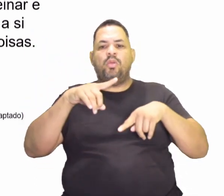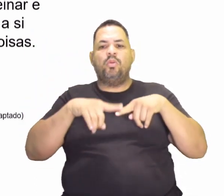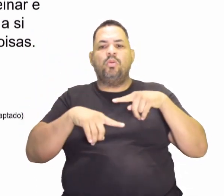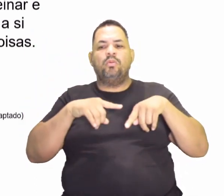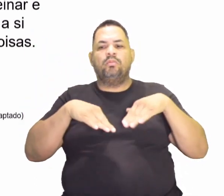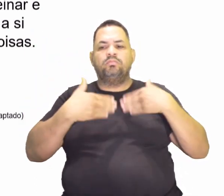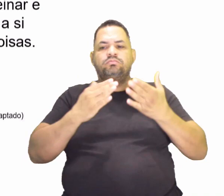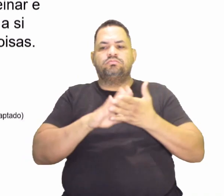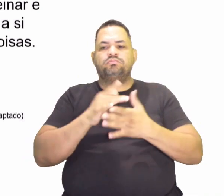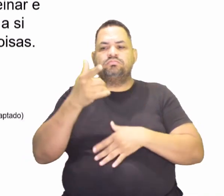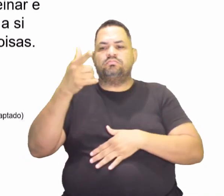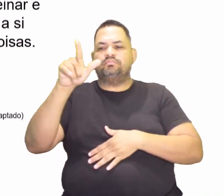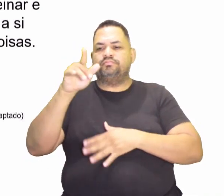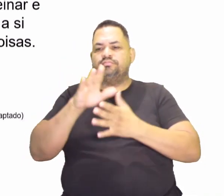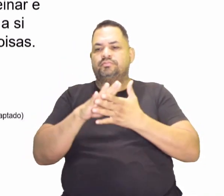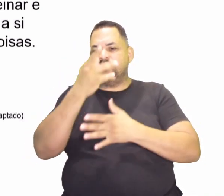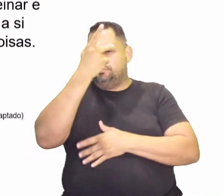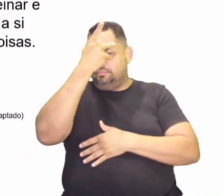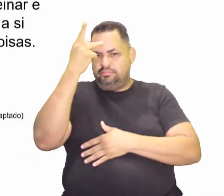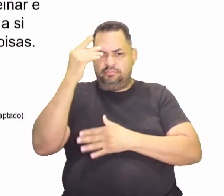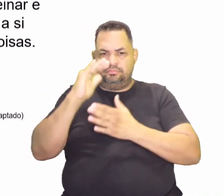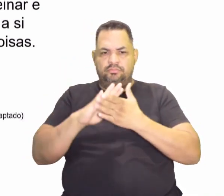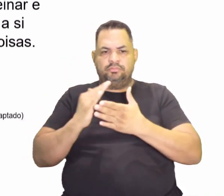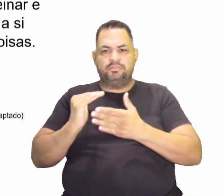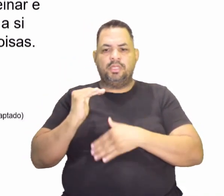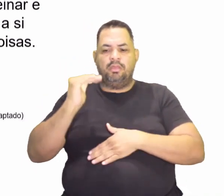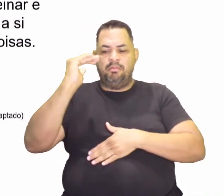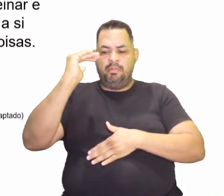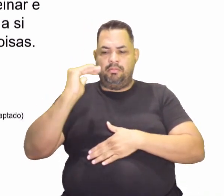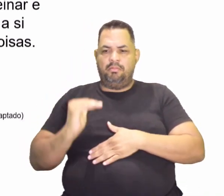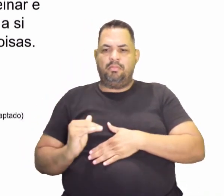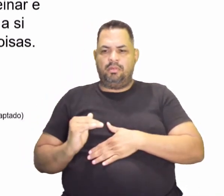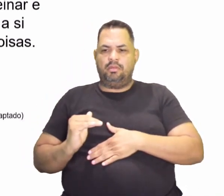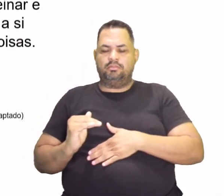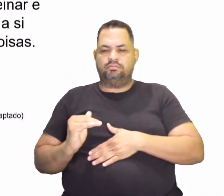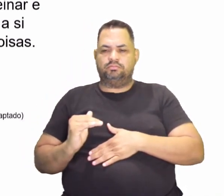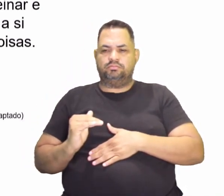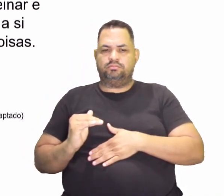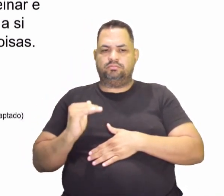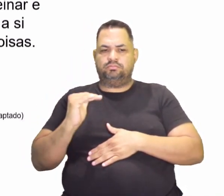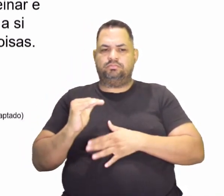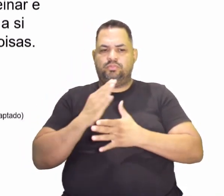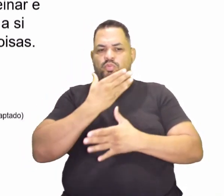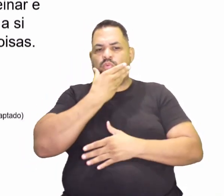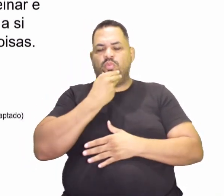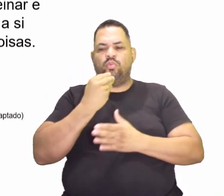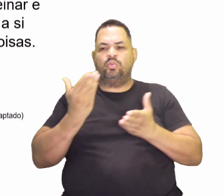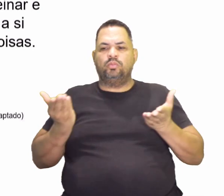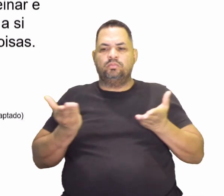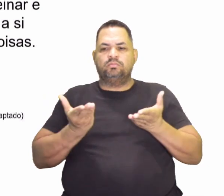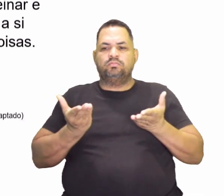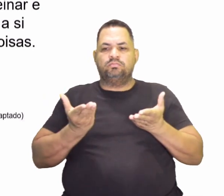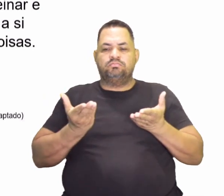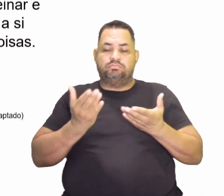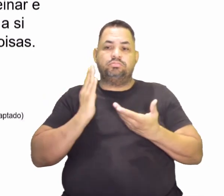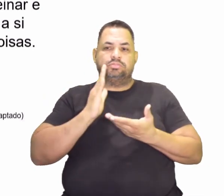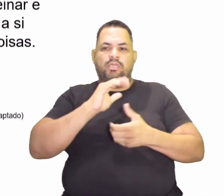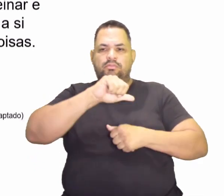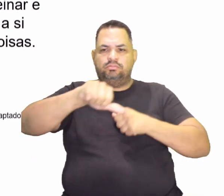instrumental, na qual os outros seres estão colocados a serviço do homem. Aí, você vai precisar. Hoje mudou-se